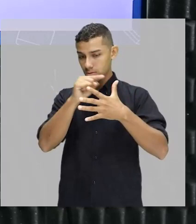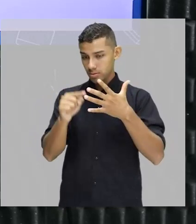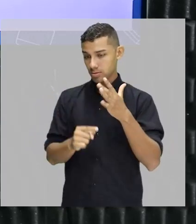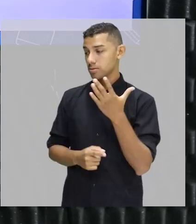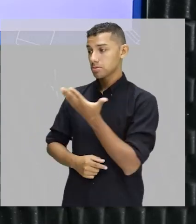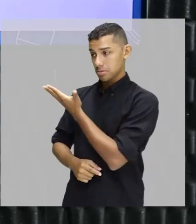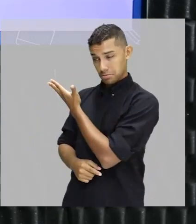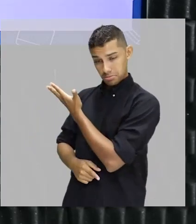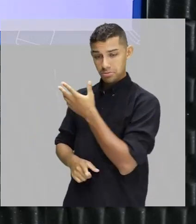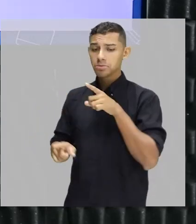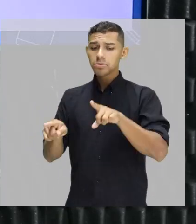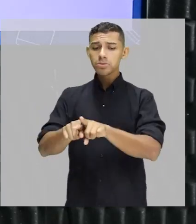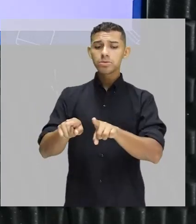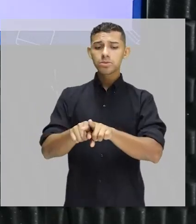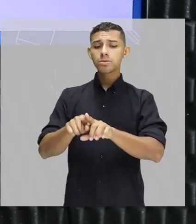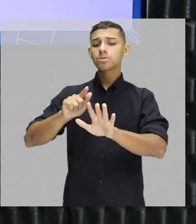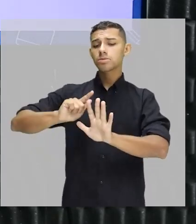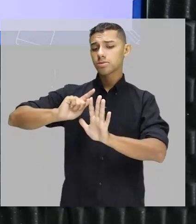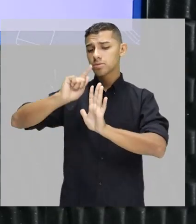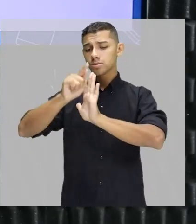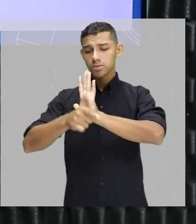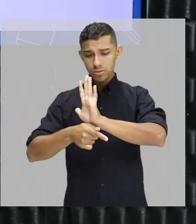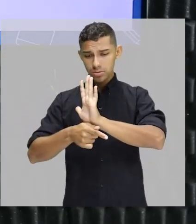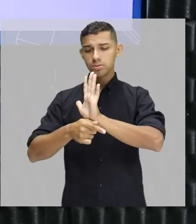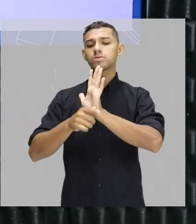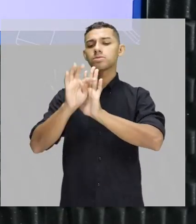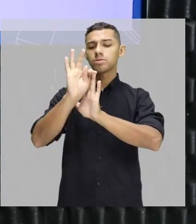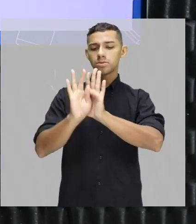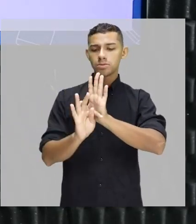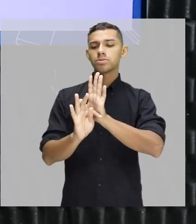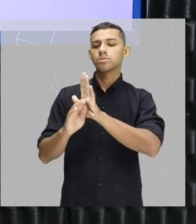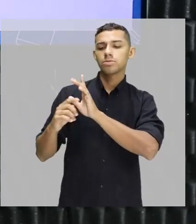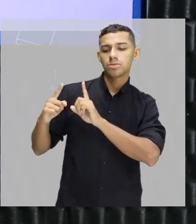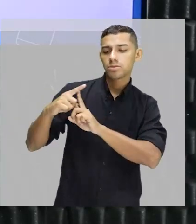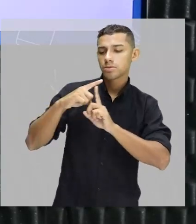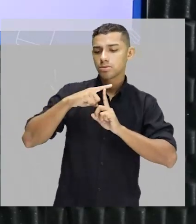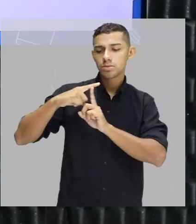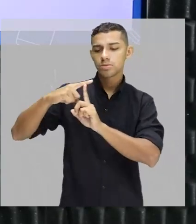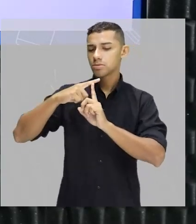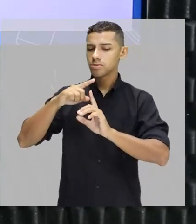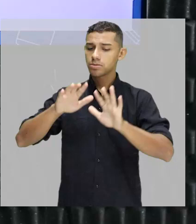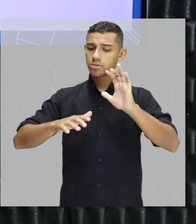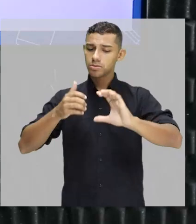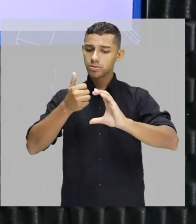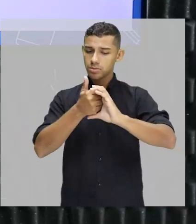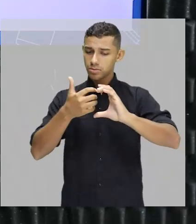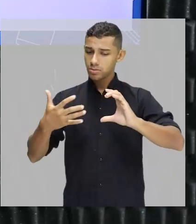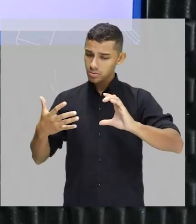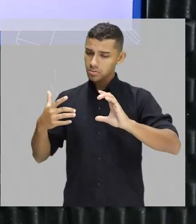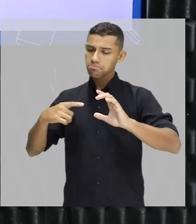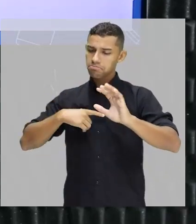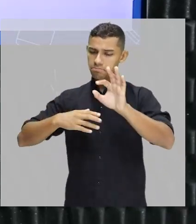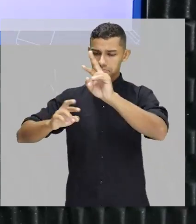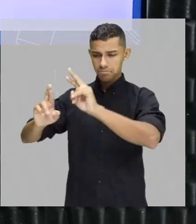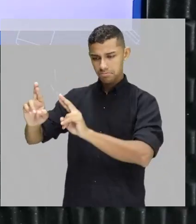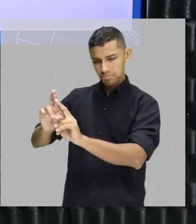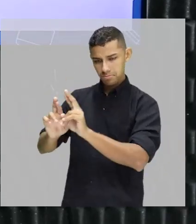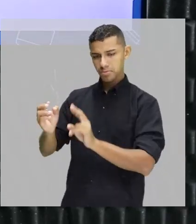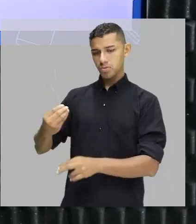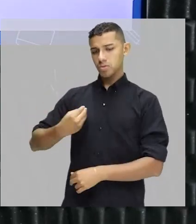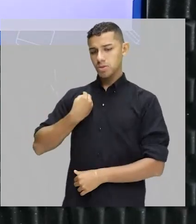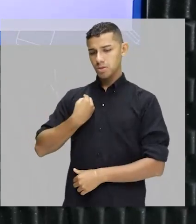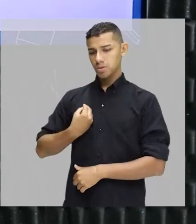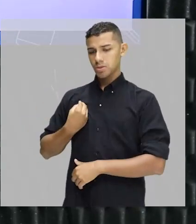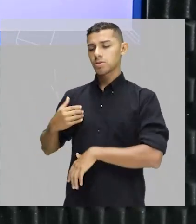dos tipos de texto. Eles são classificados de acordo com as suas características e relacionados com a linguagem que é